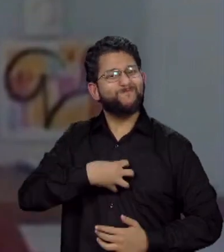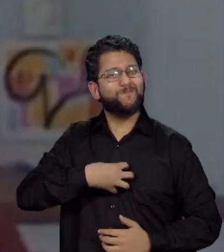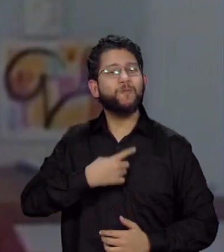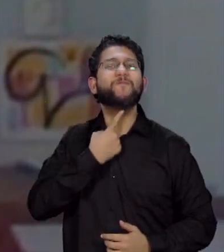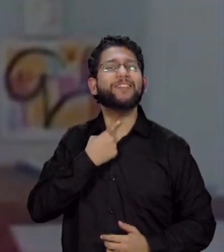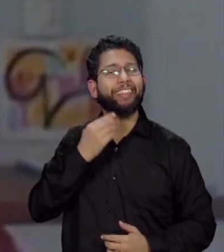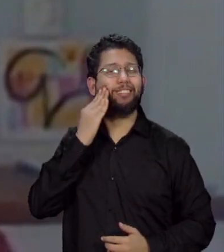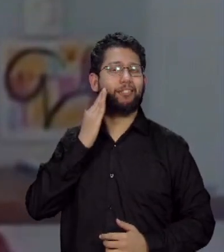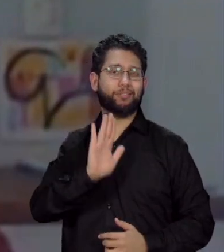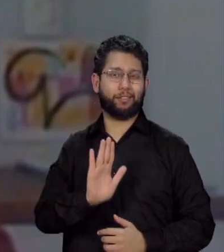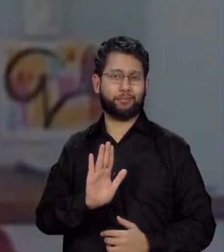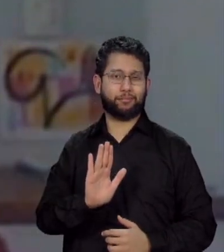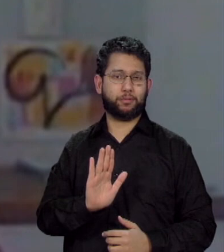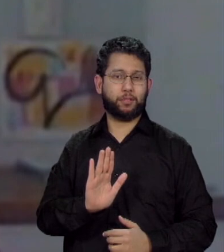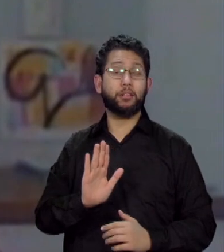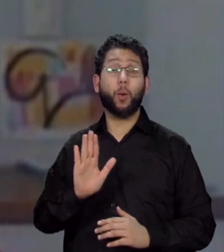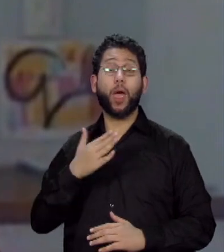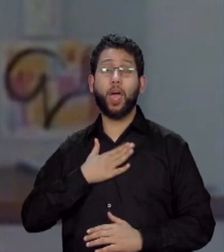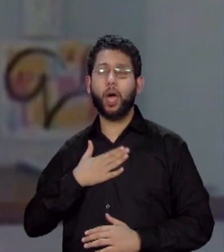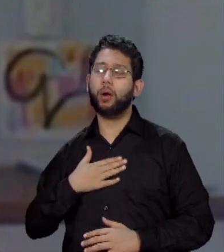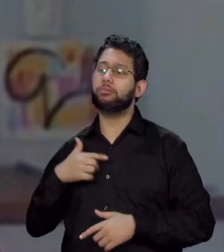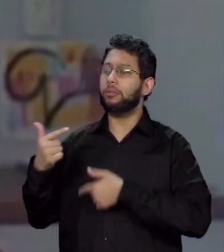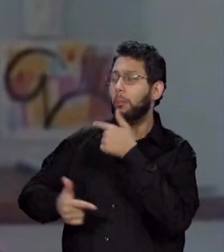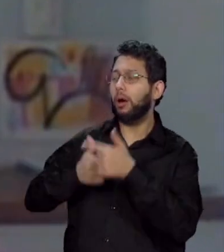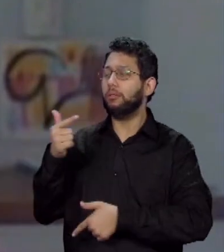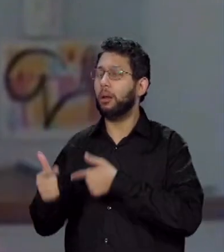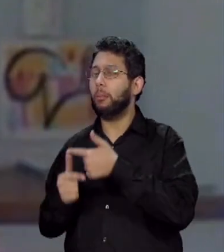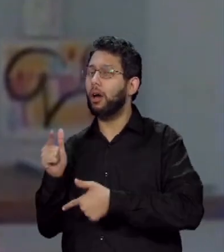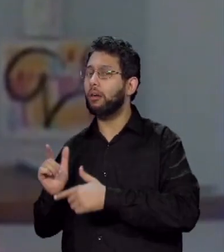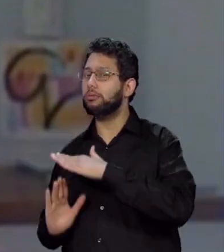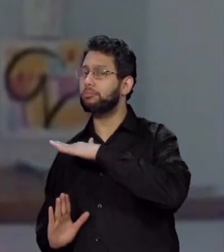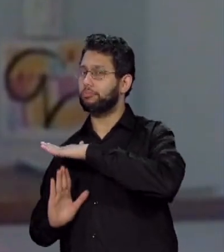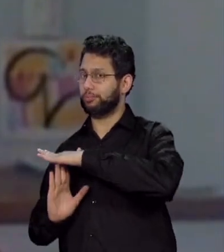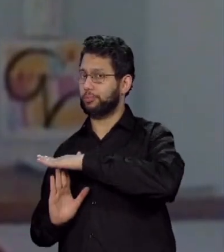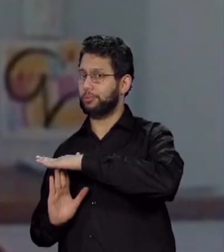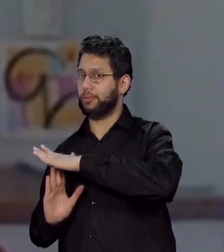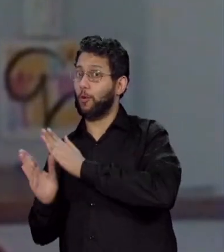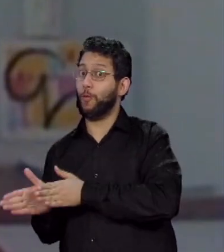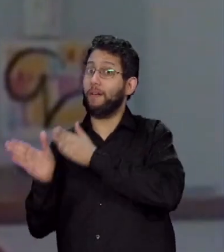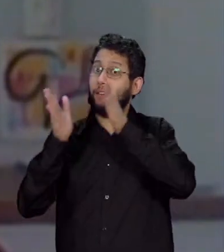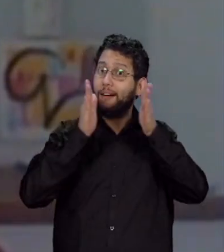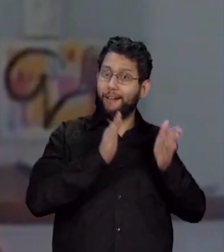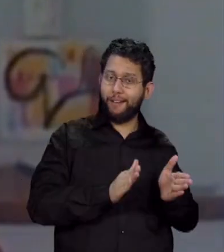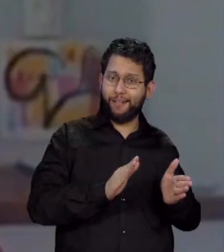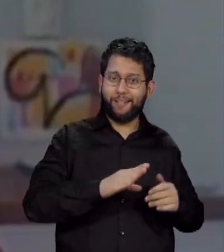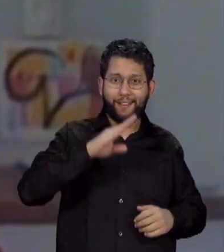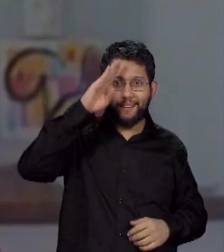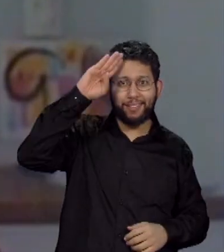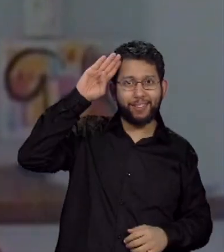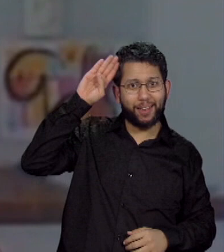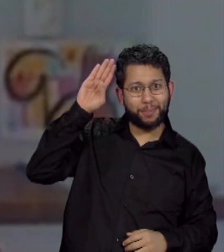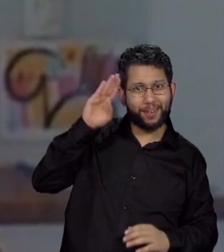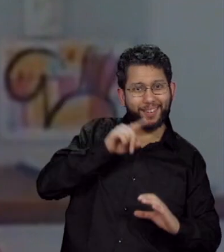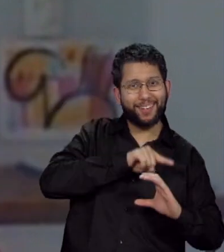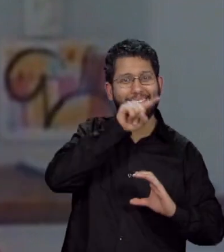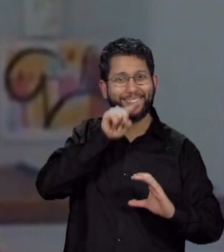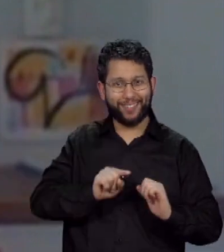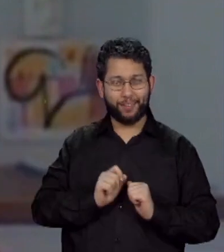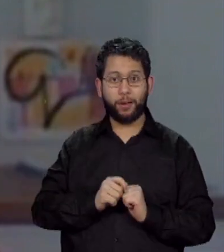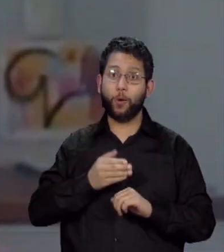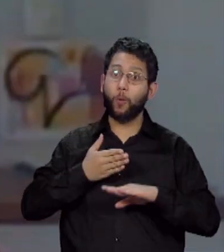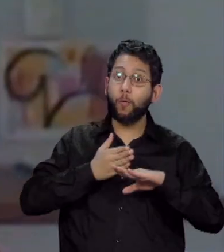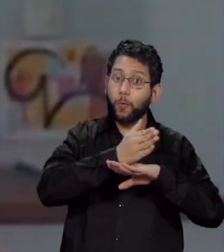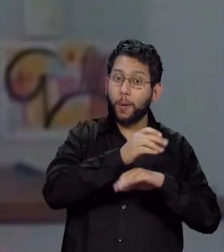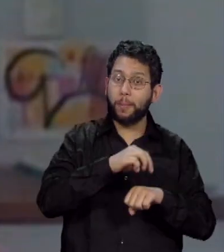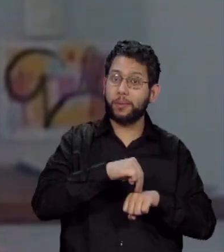fui buscar uma carreira acadêmica, né? Eu fui fazer um mestrado em multimeios. Eu fui fazer um mestrado